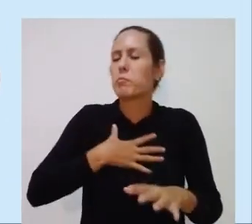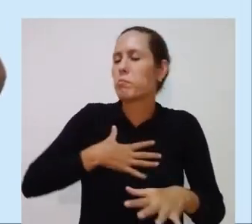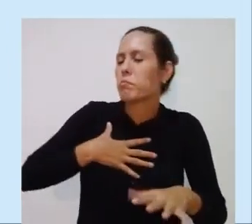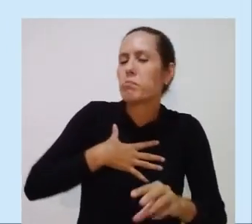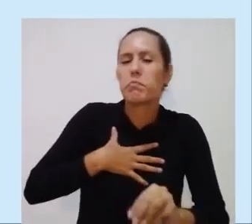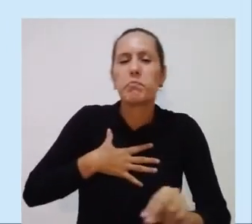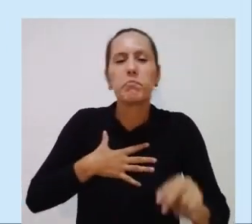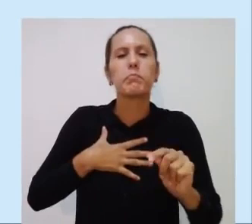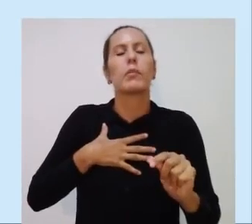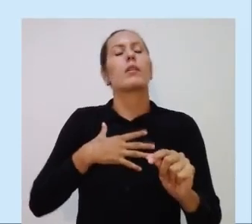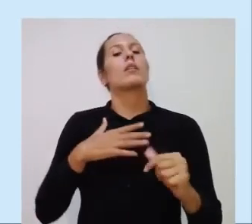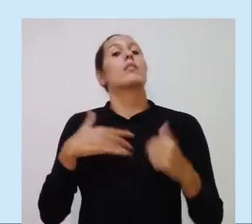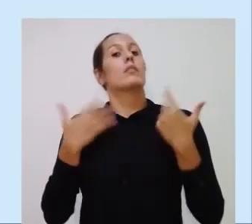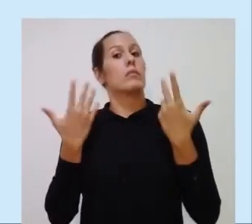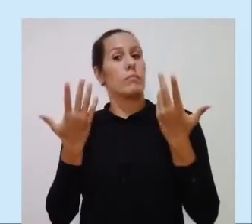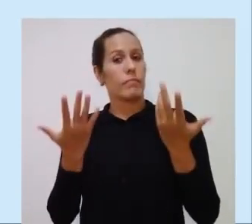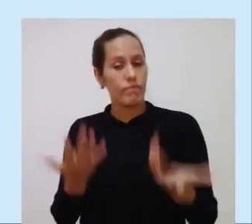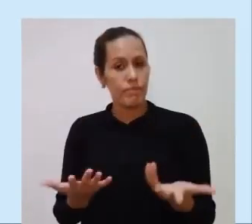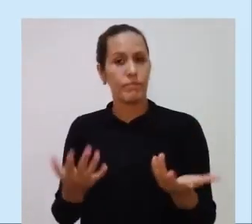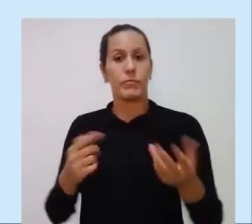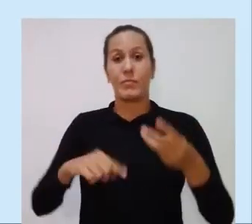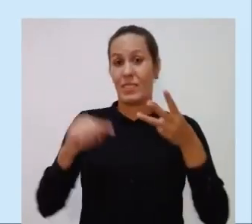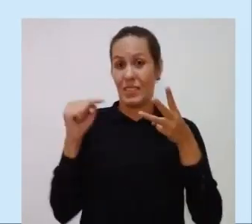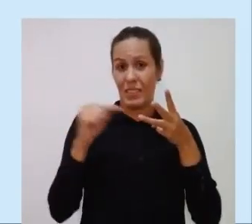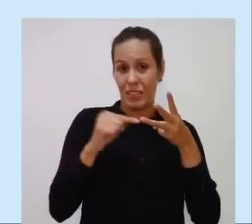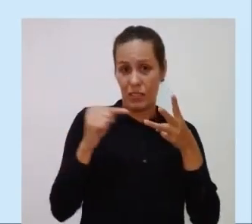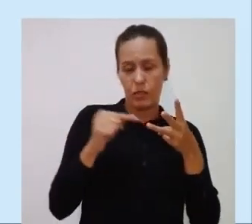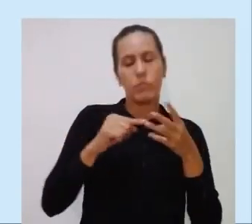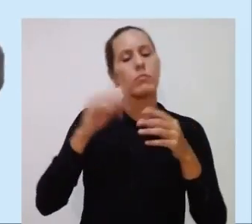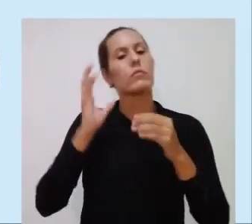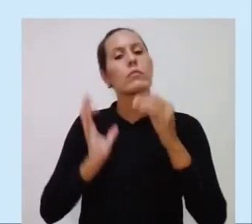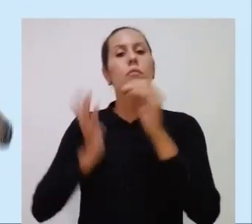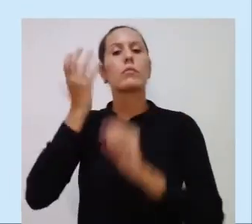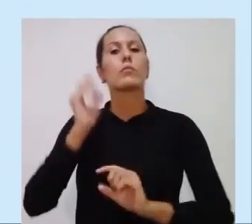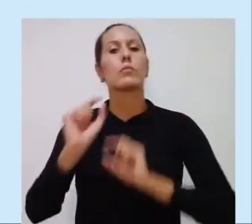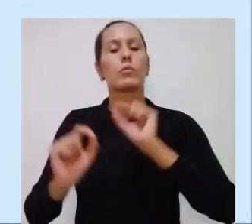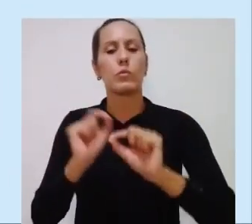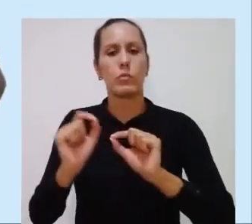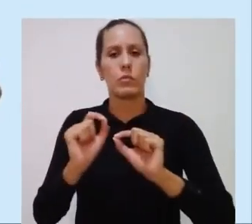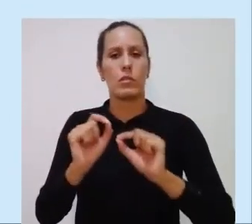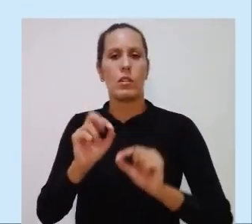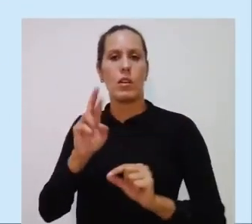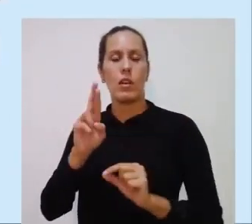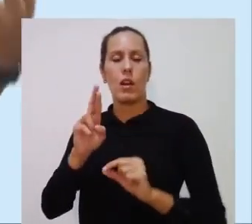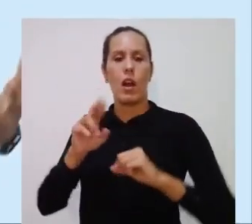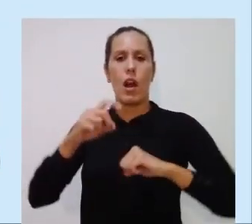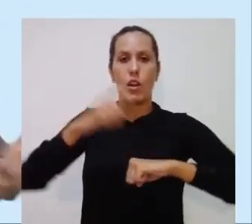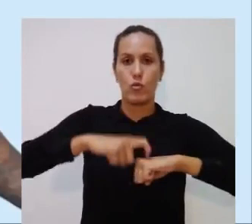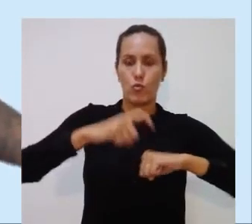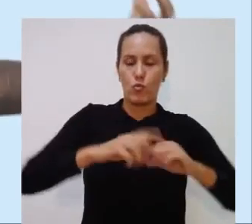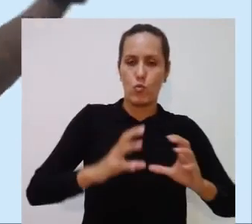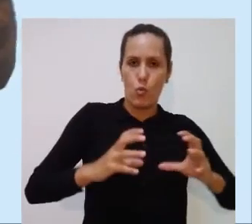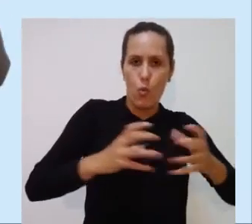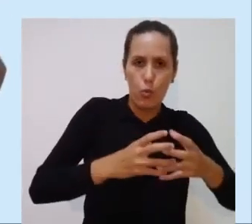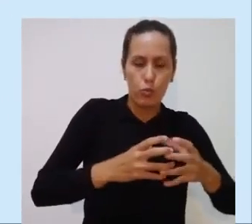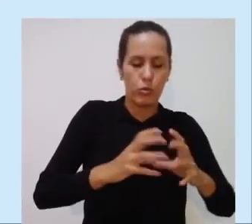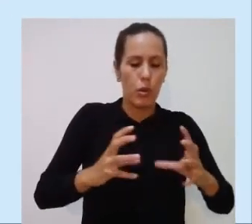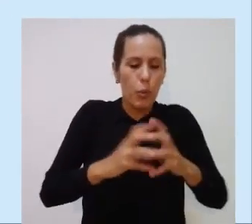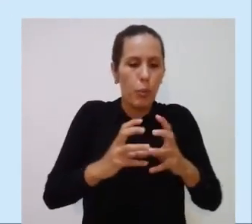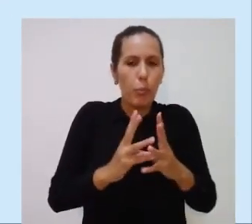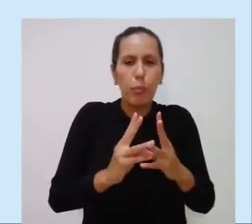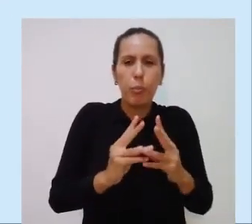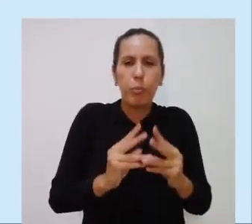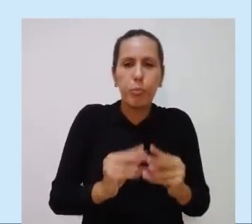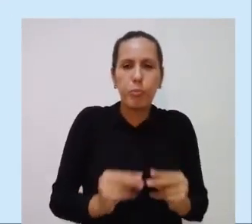granítica. Então, a gente consegue ver que na sedimentação ocorre que as rochas elas se sedimentam, se juntam em um